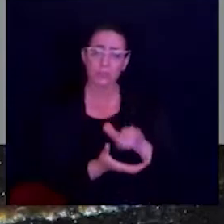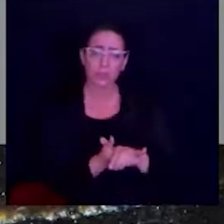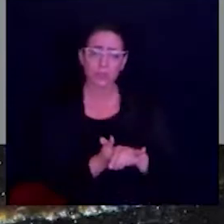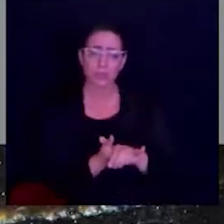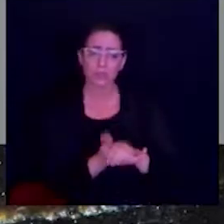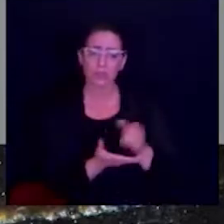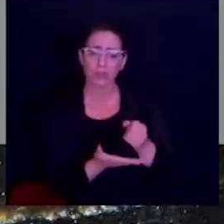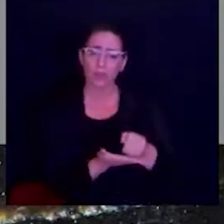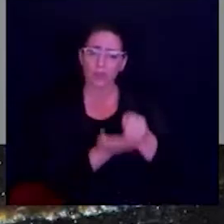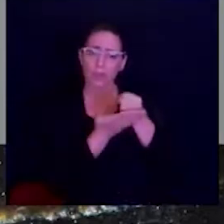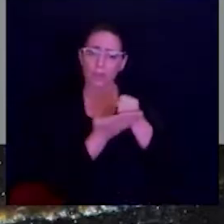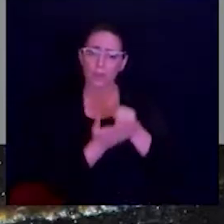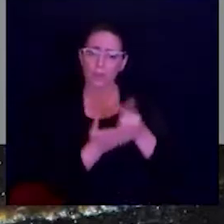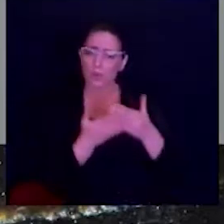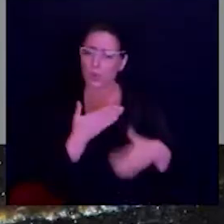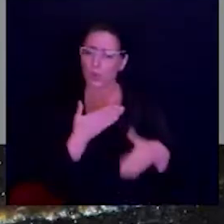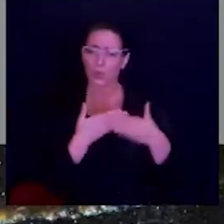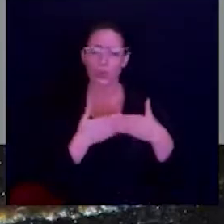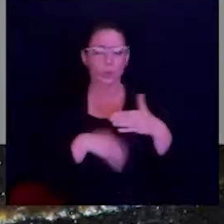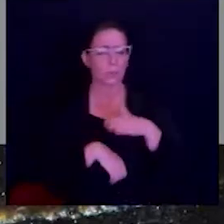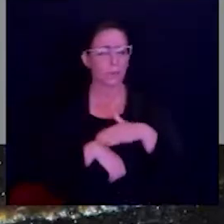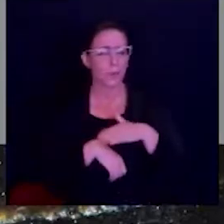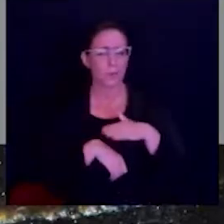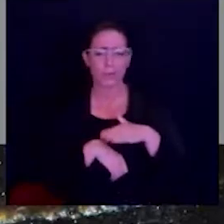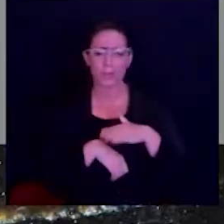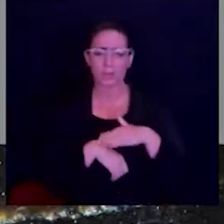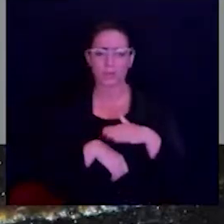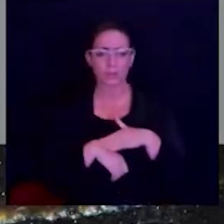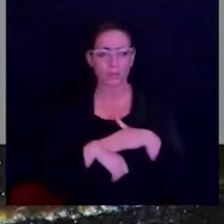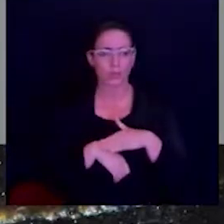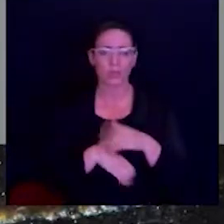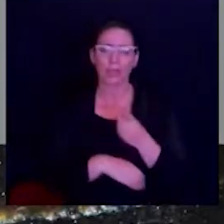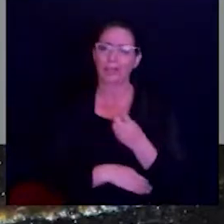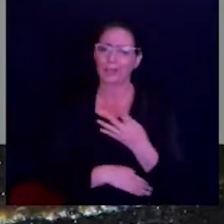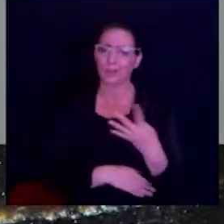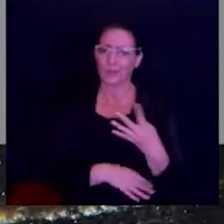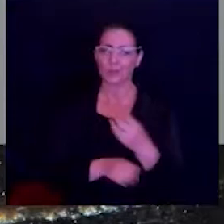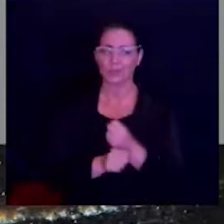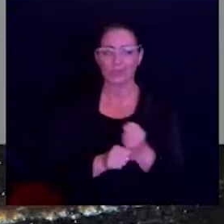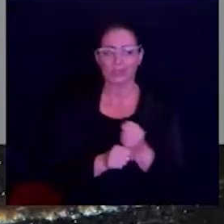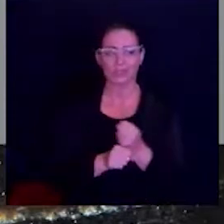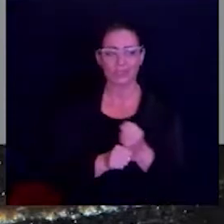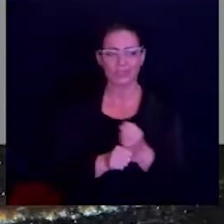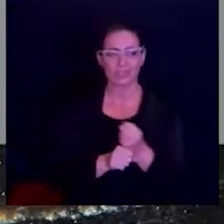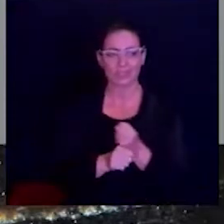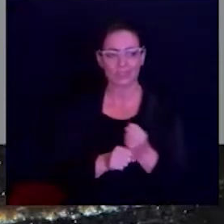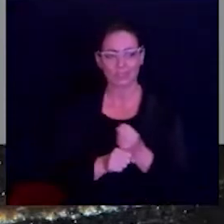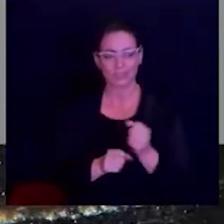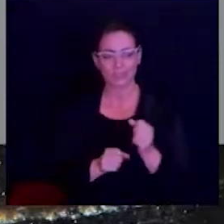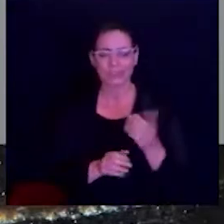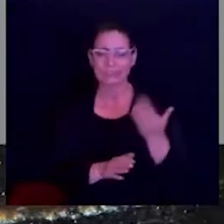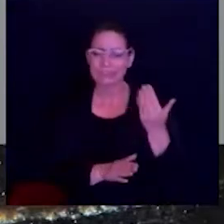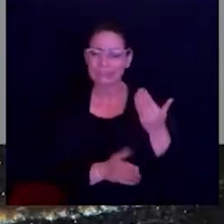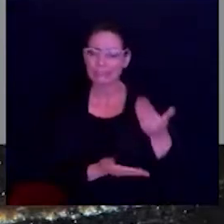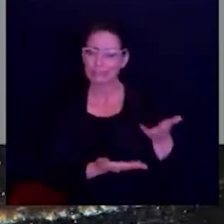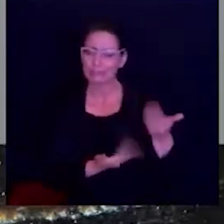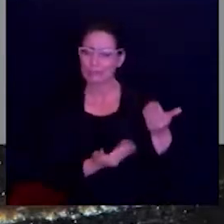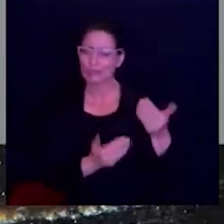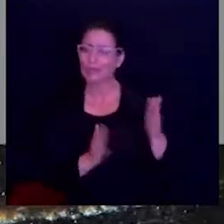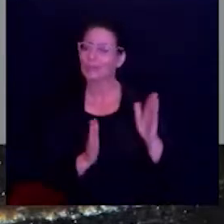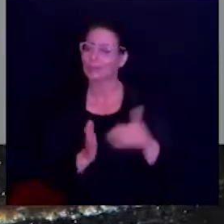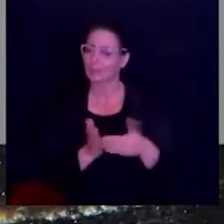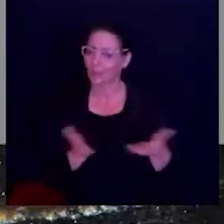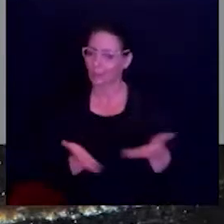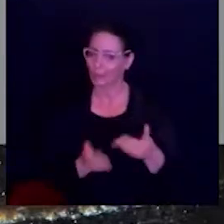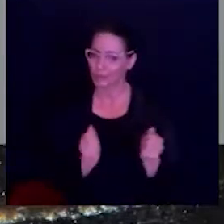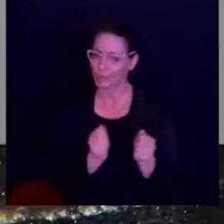e motivação de todas as horas e em todas as circunstâncias, há 14 anos, desde quando éramos jovens. A